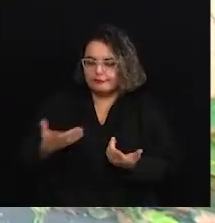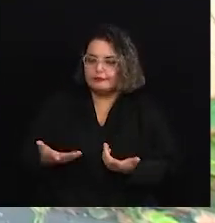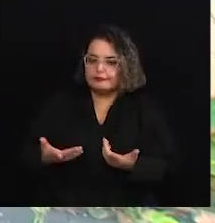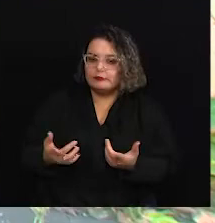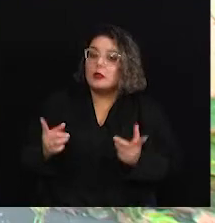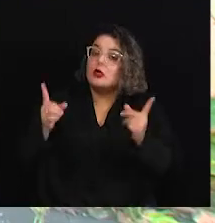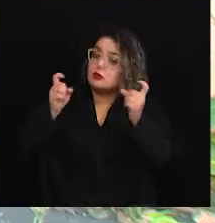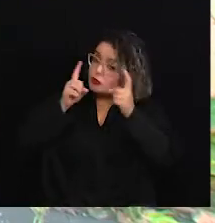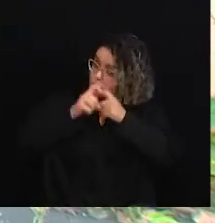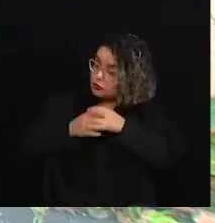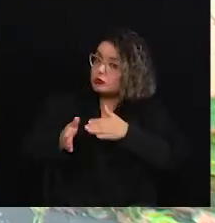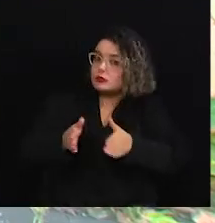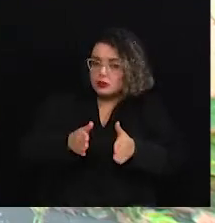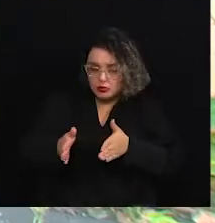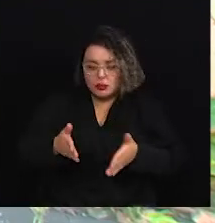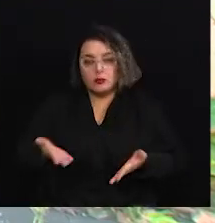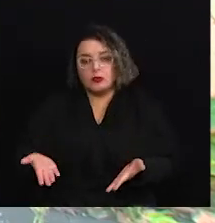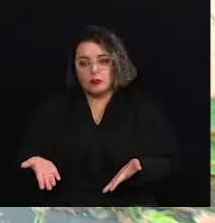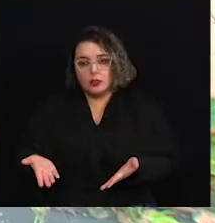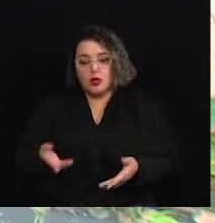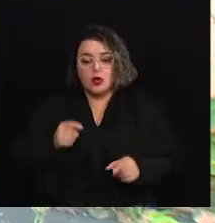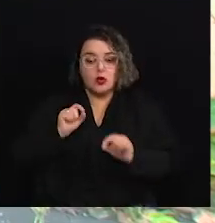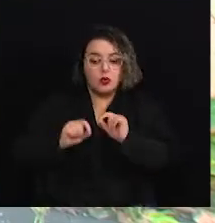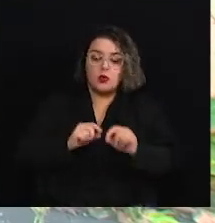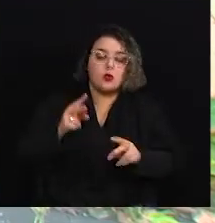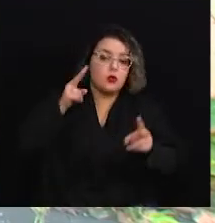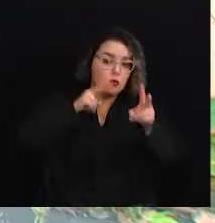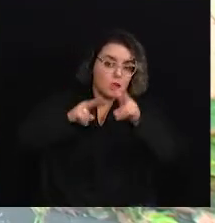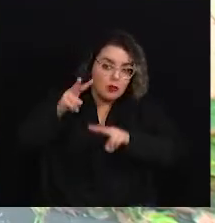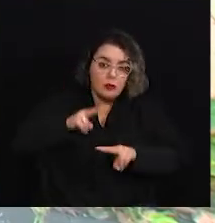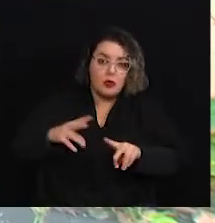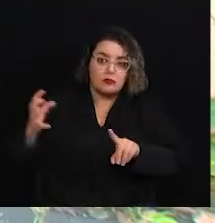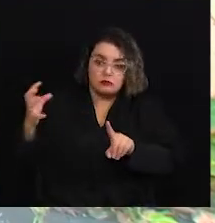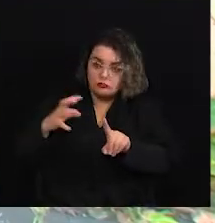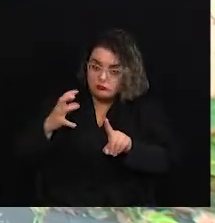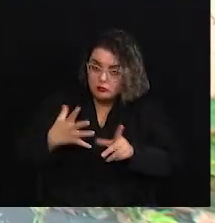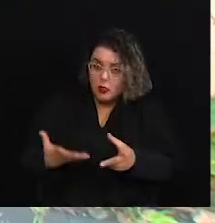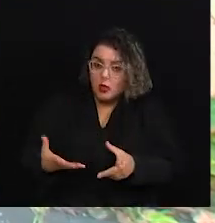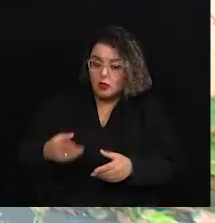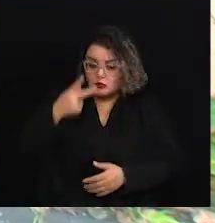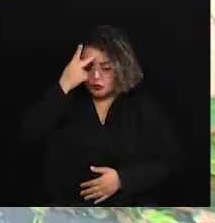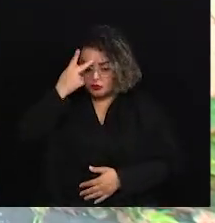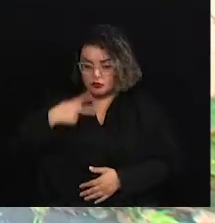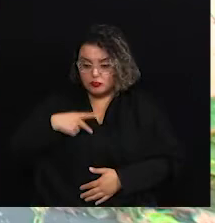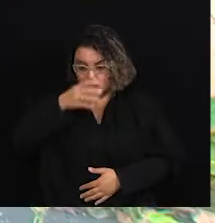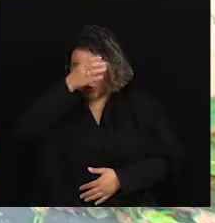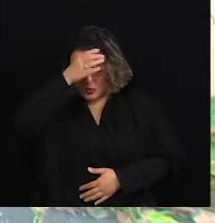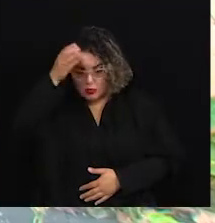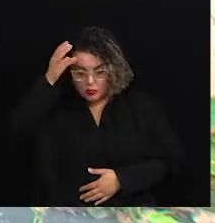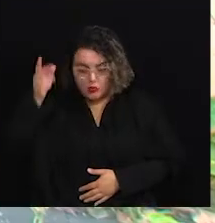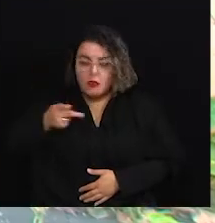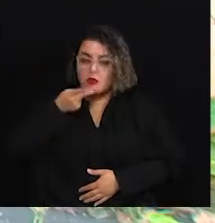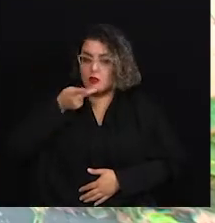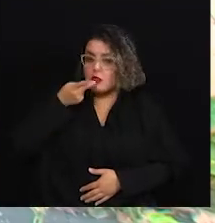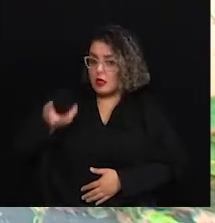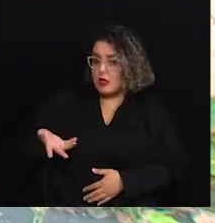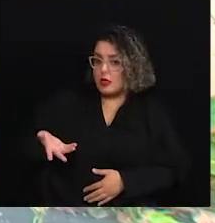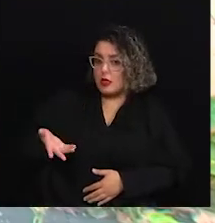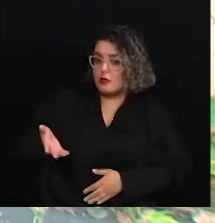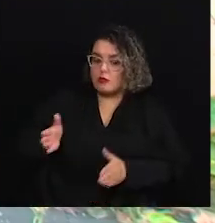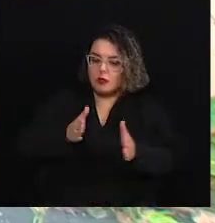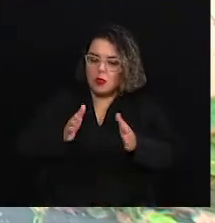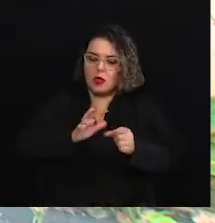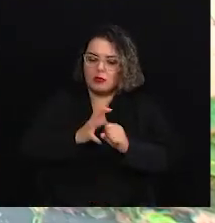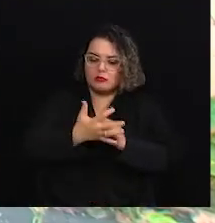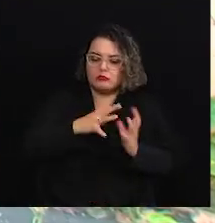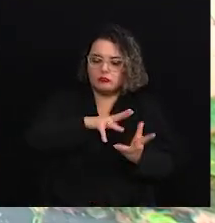propósito. Então isso é bastante difícil nesse momento. E o que a gente vê, até um reflexo, é dos próprios clientes. Então, por exemplo, quando eu estou falando